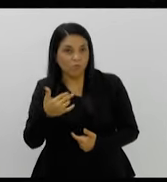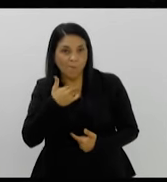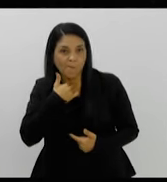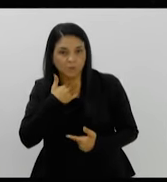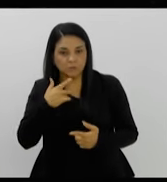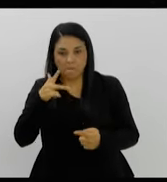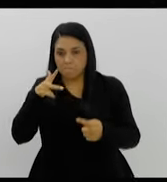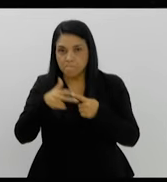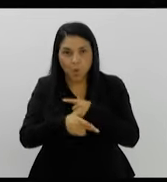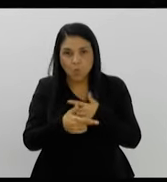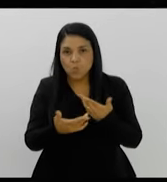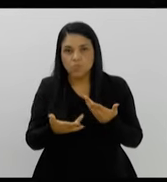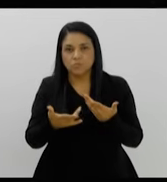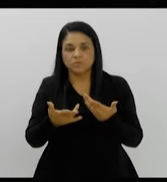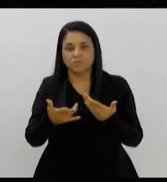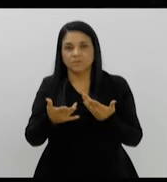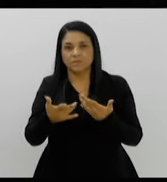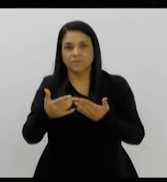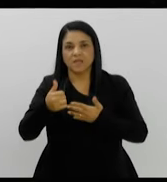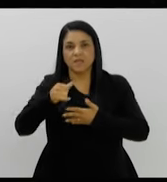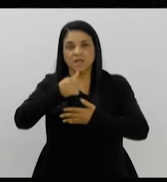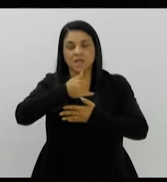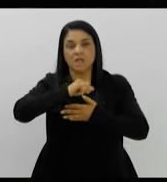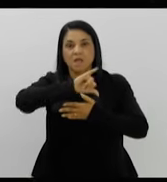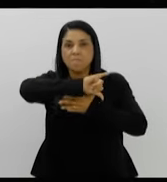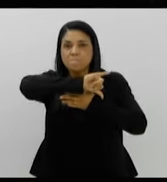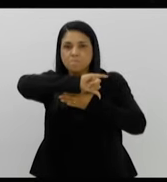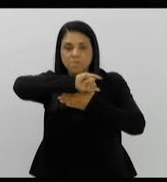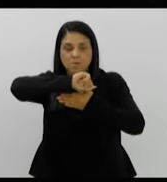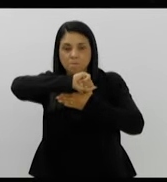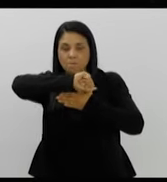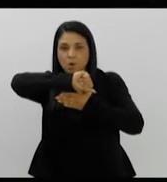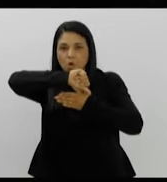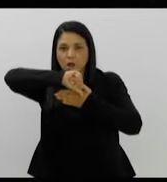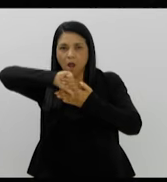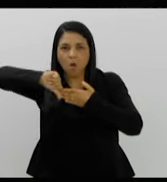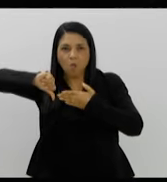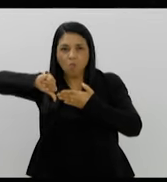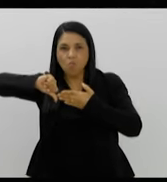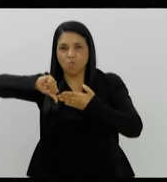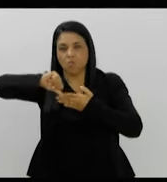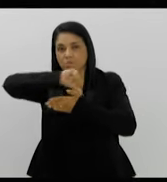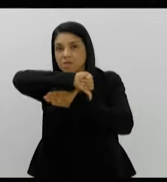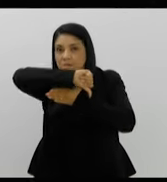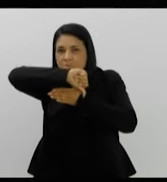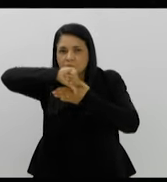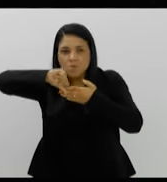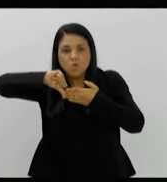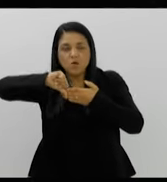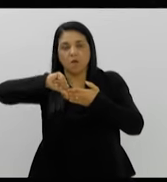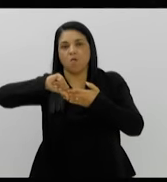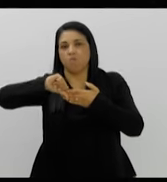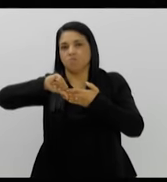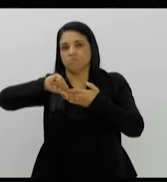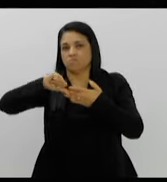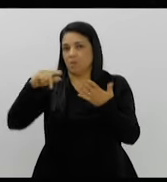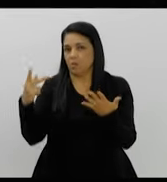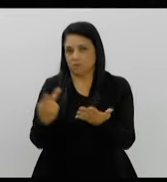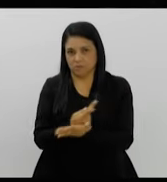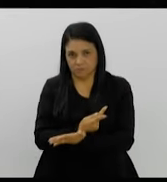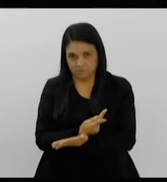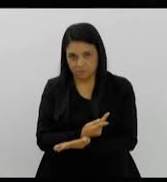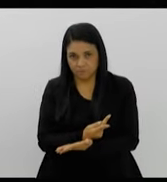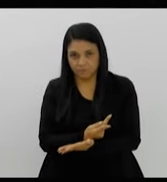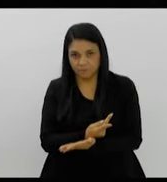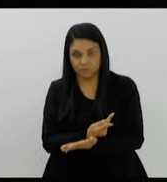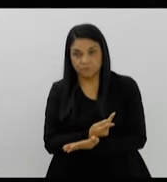esta maneira imoral imoral que está sendo conduzida pelos planos de saúde eu quero ressaltar presidente que para terminar